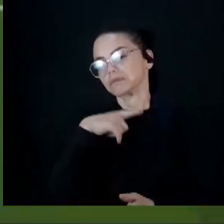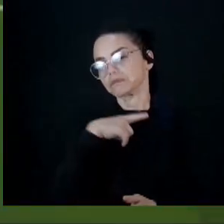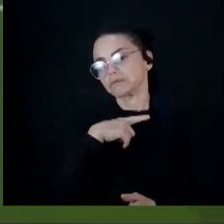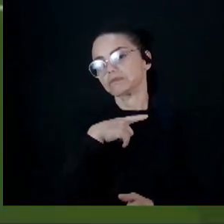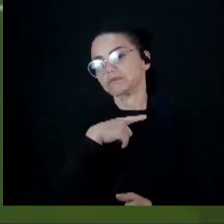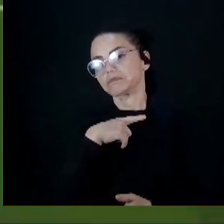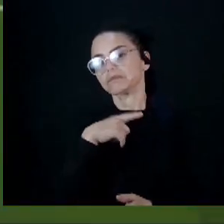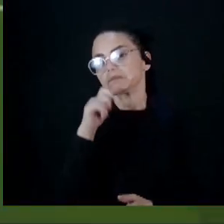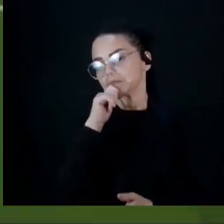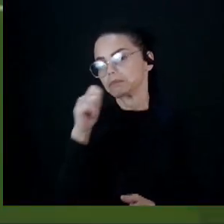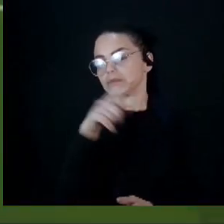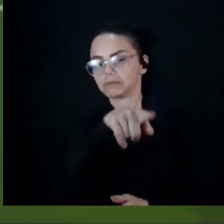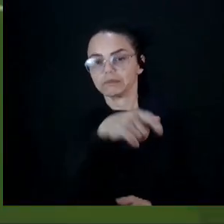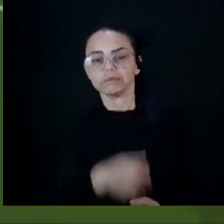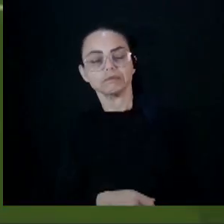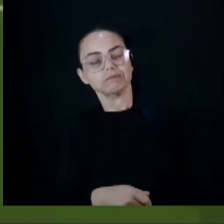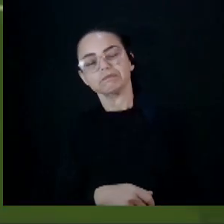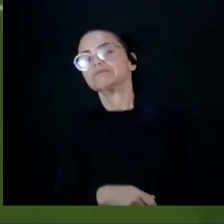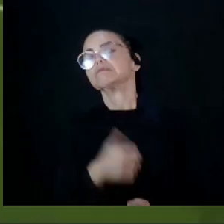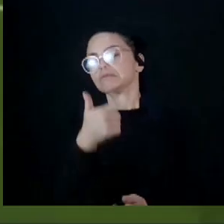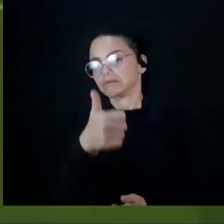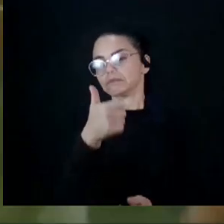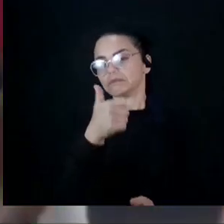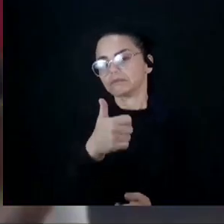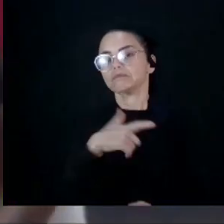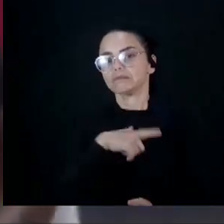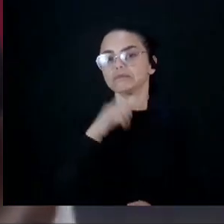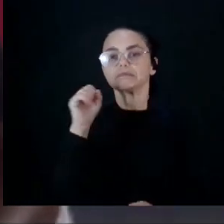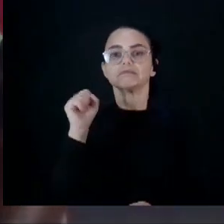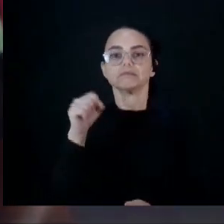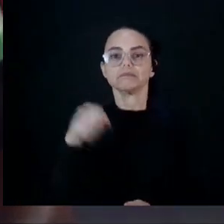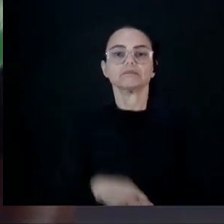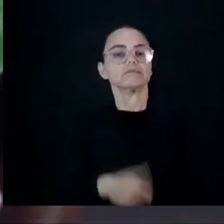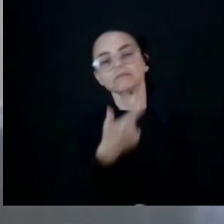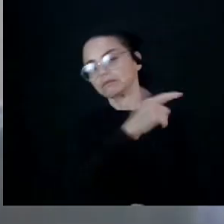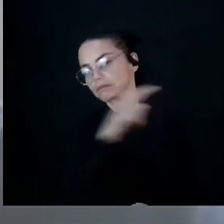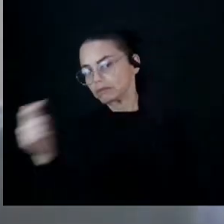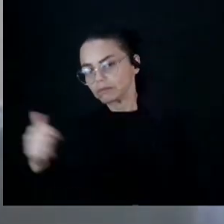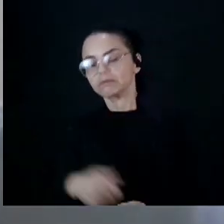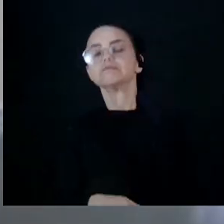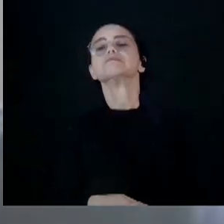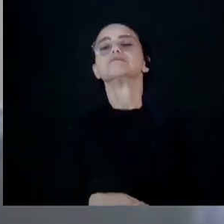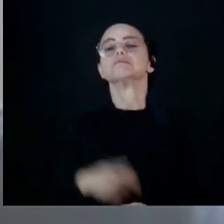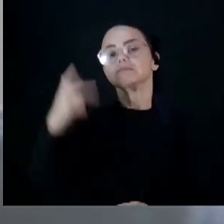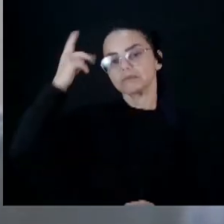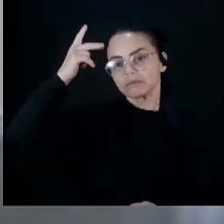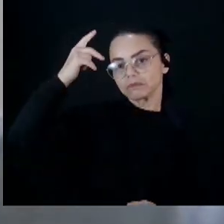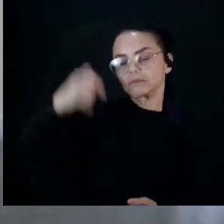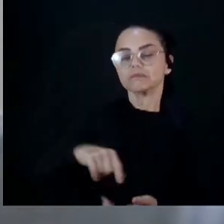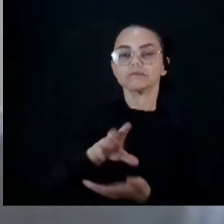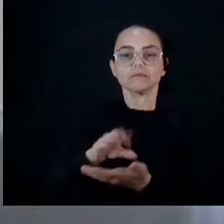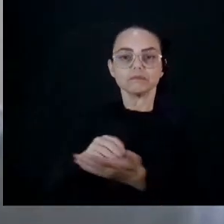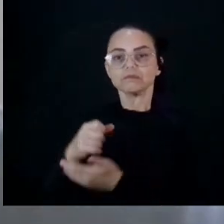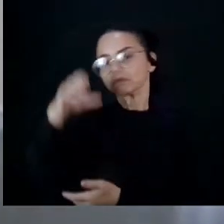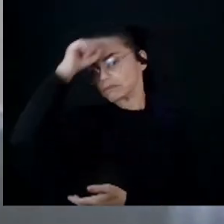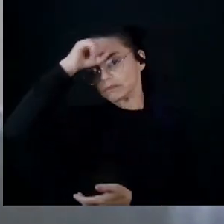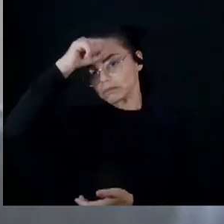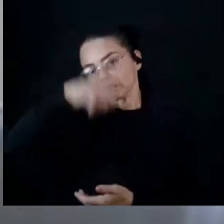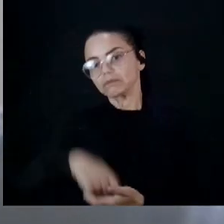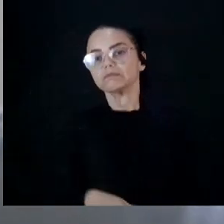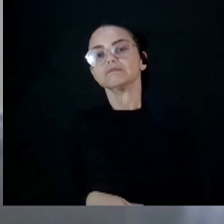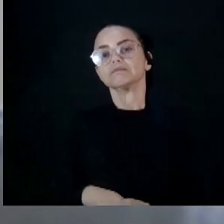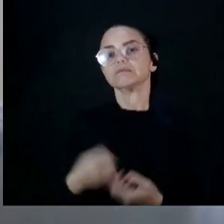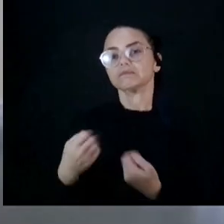e falar, não, acho que foi válido, tem evidência suficiente, não tem. Geralmente os modelos de aprendizado de máquina te dão algum grau